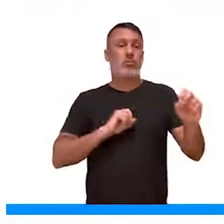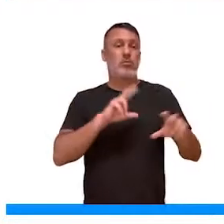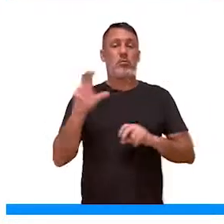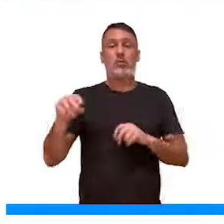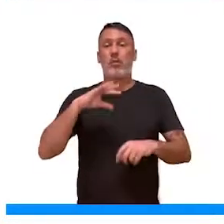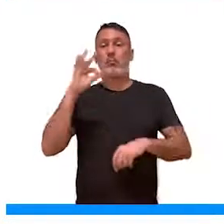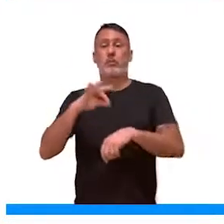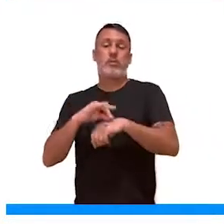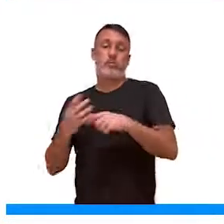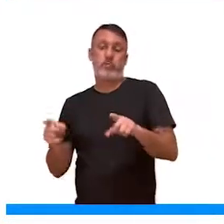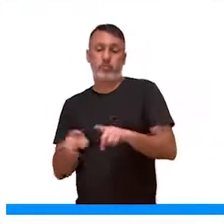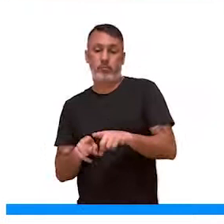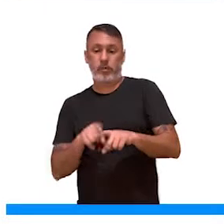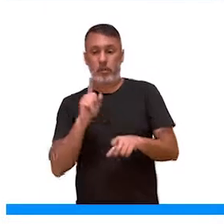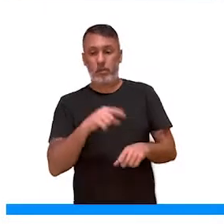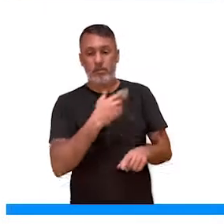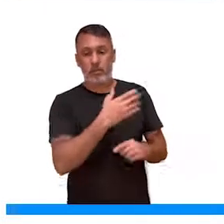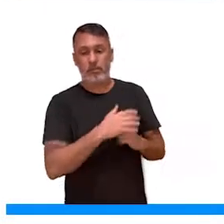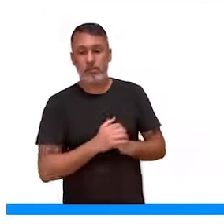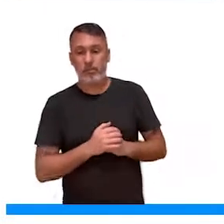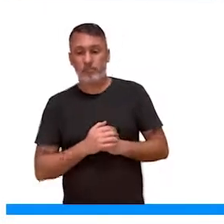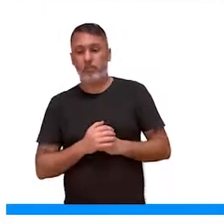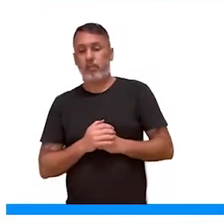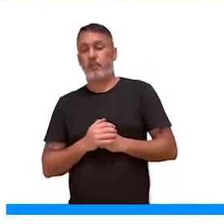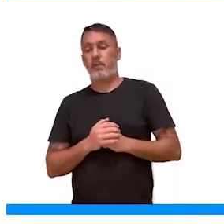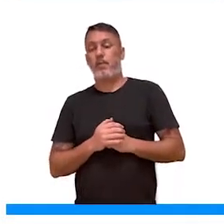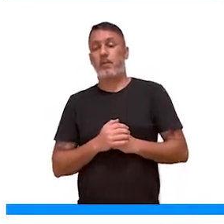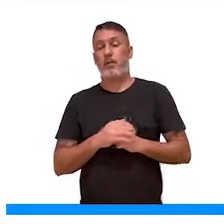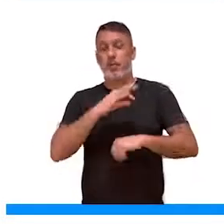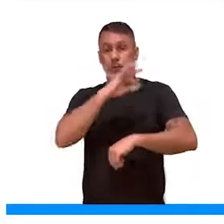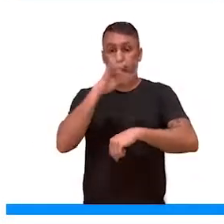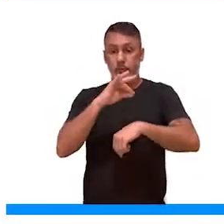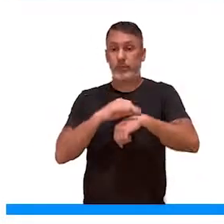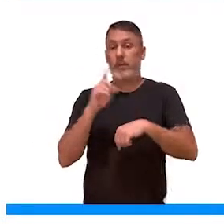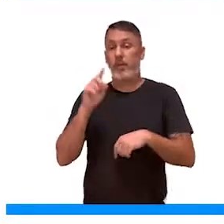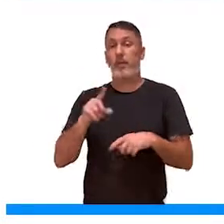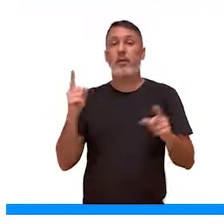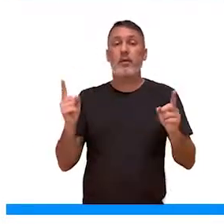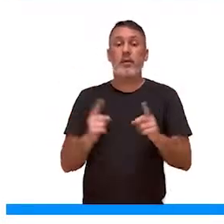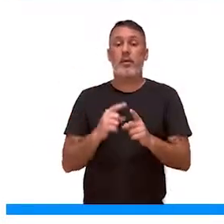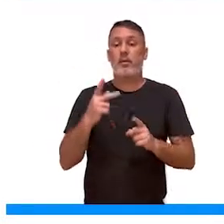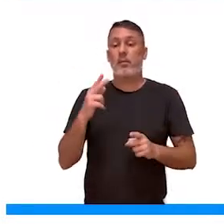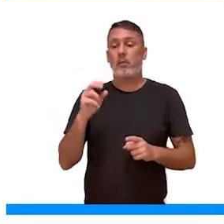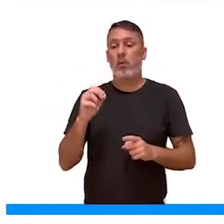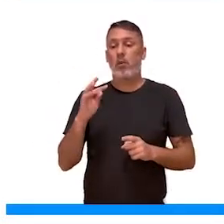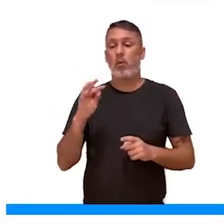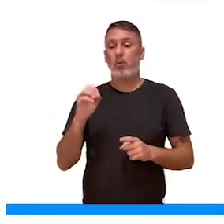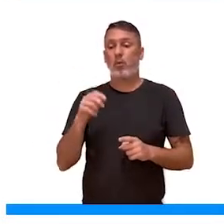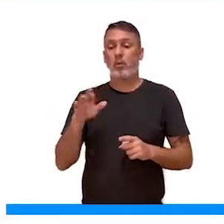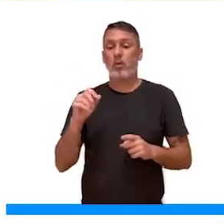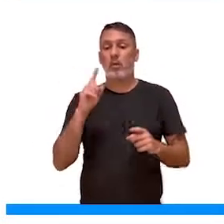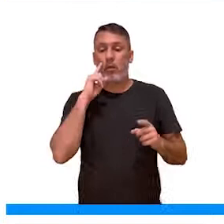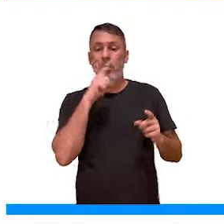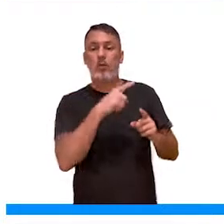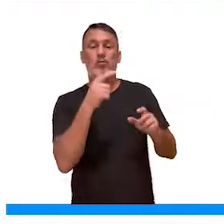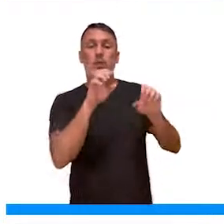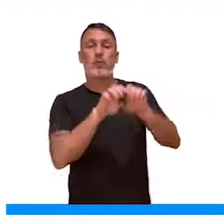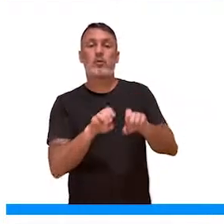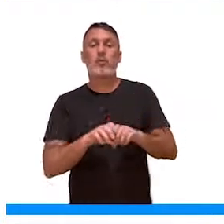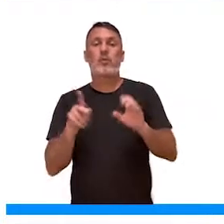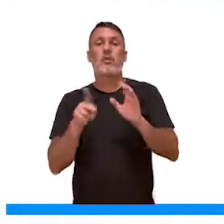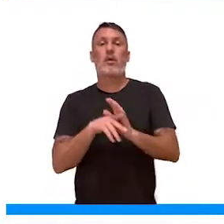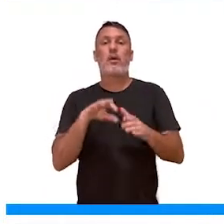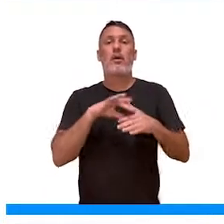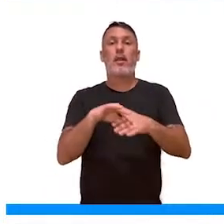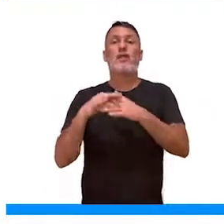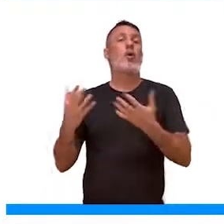é transmitida aos homens a partir do mosquito Anopheles. Ele é um protozoário do tipo esporozoário, que não tem